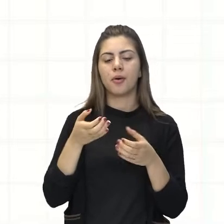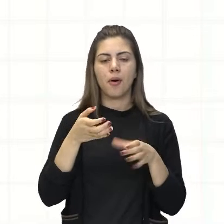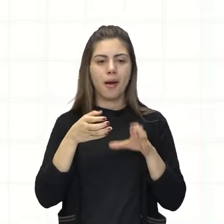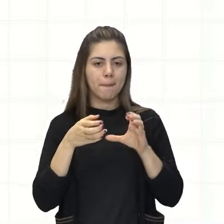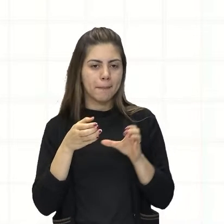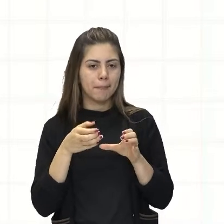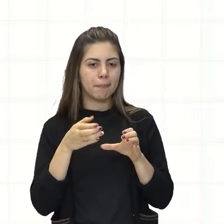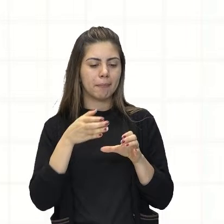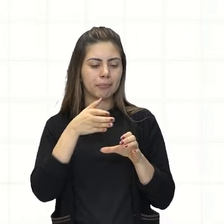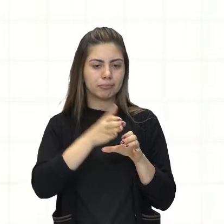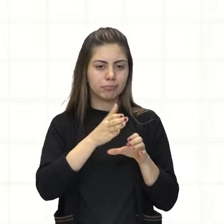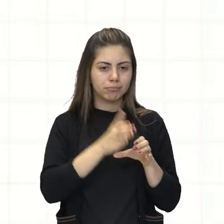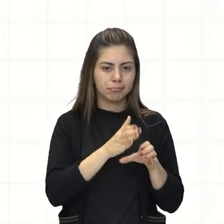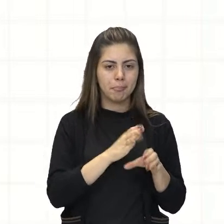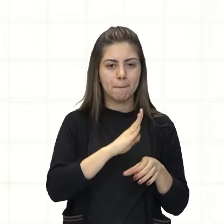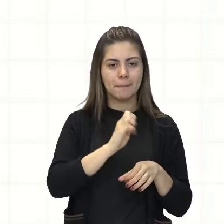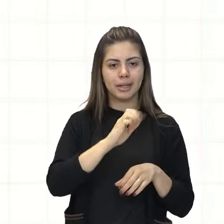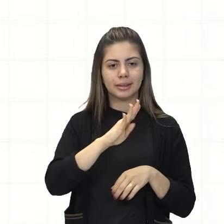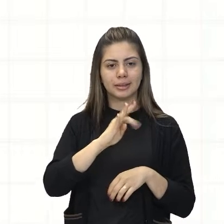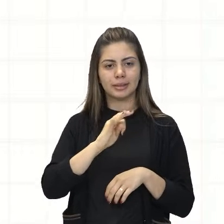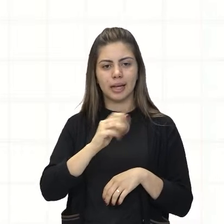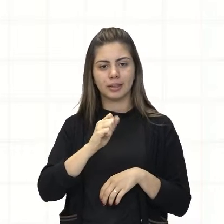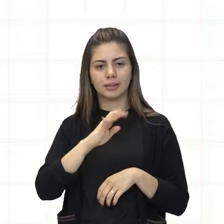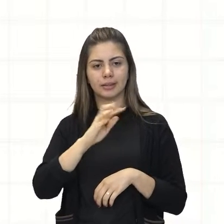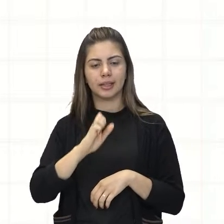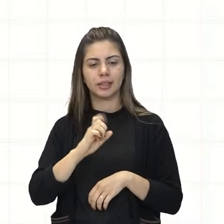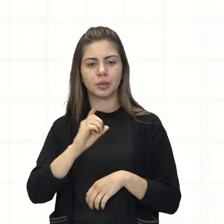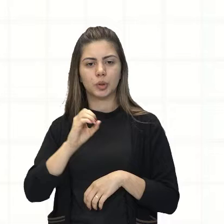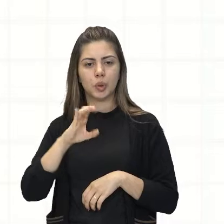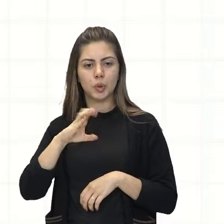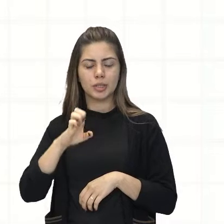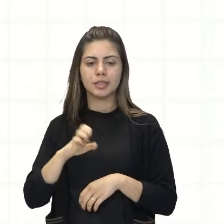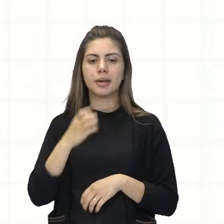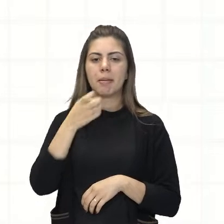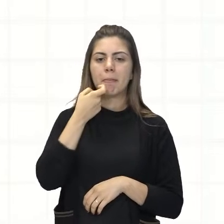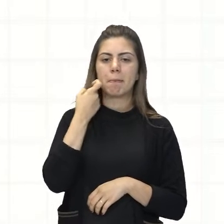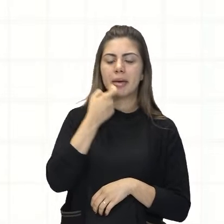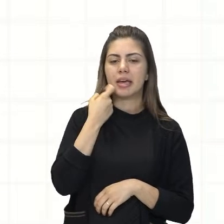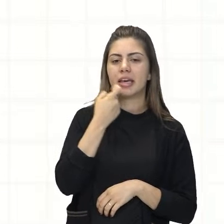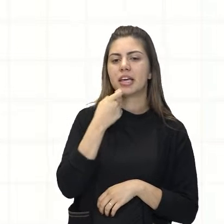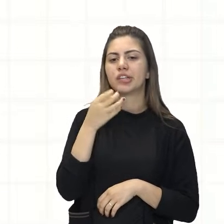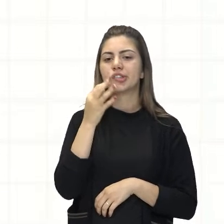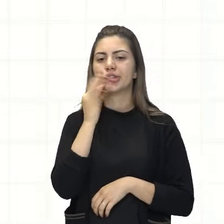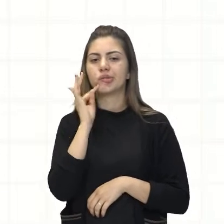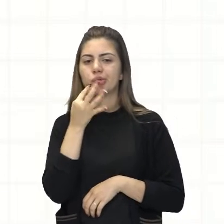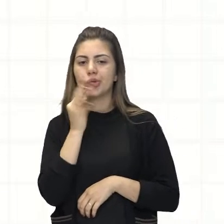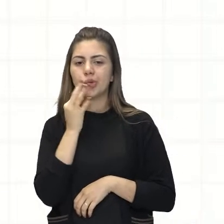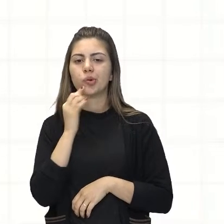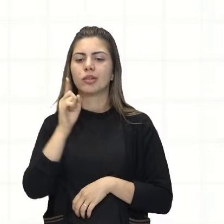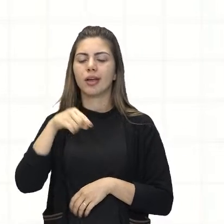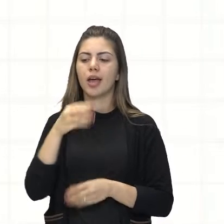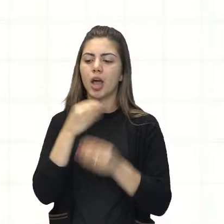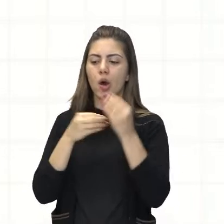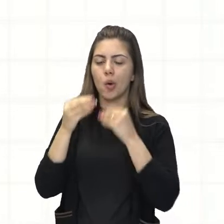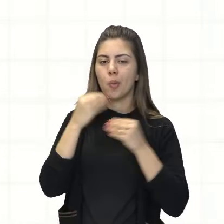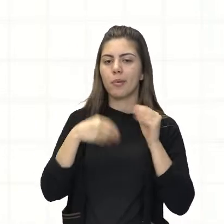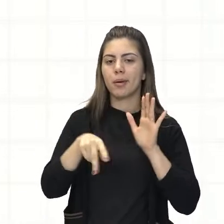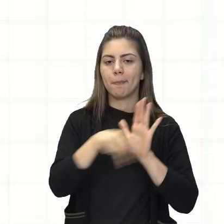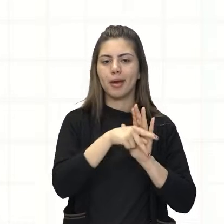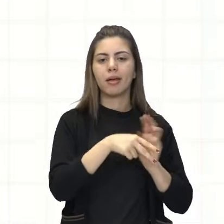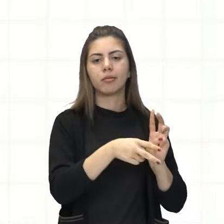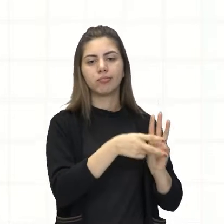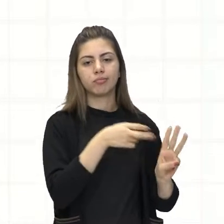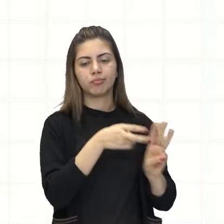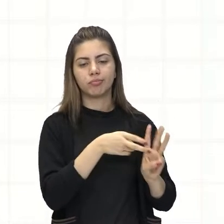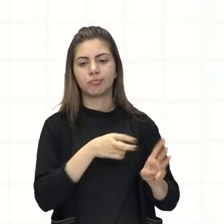doce, peixes, frutas tropicais, que têm origem nas práticas alimentares indígenas.